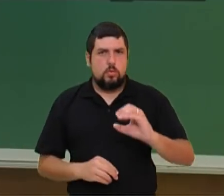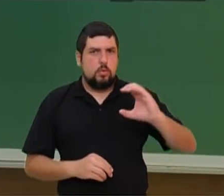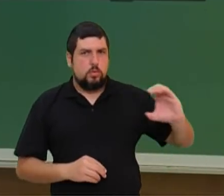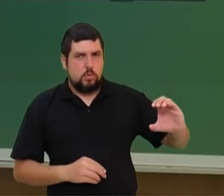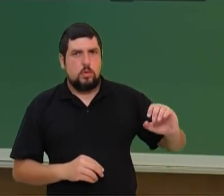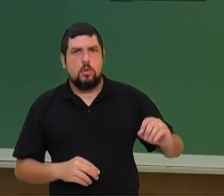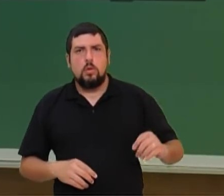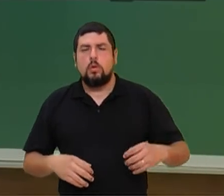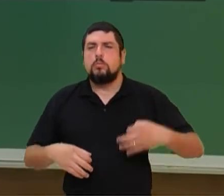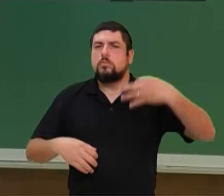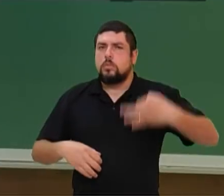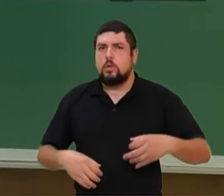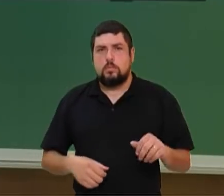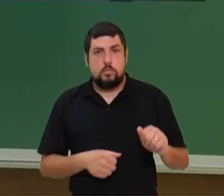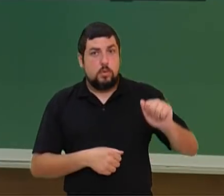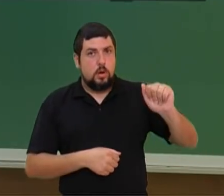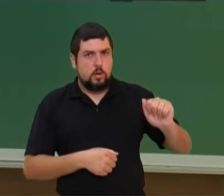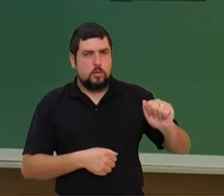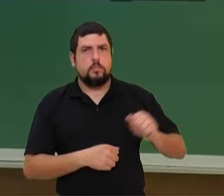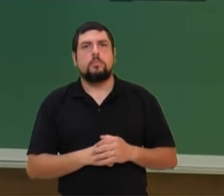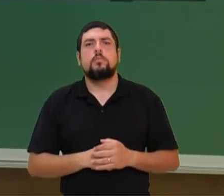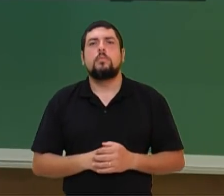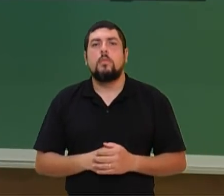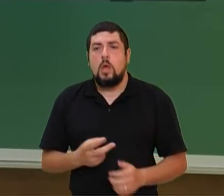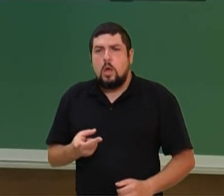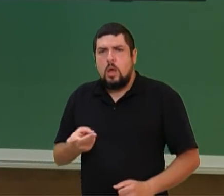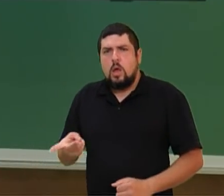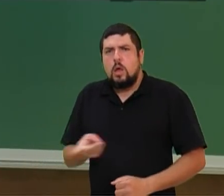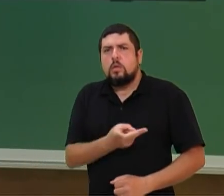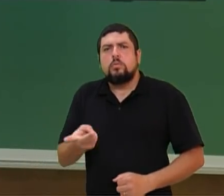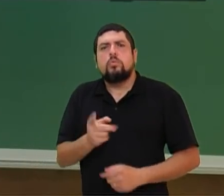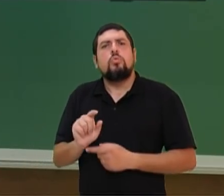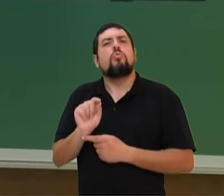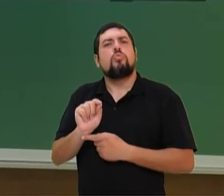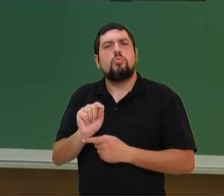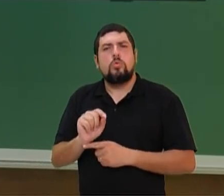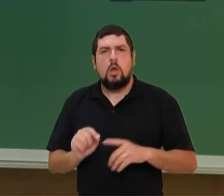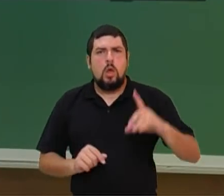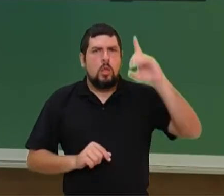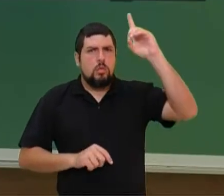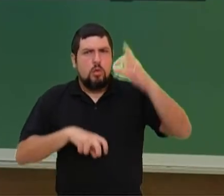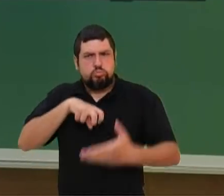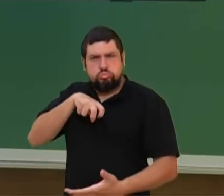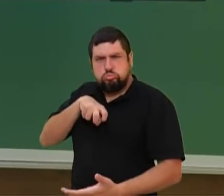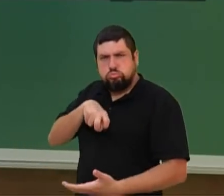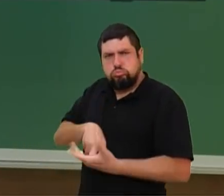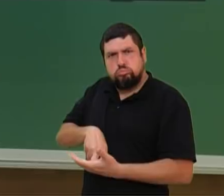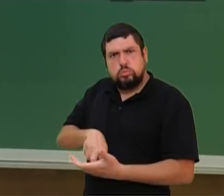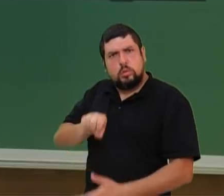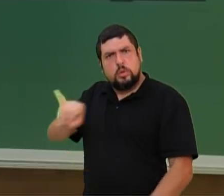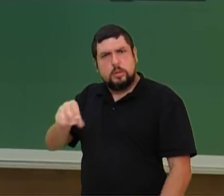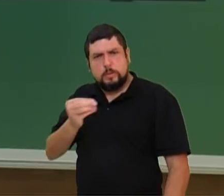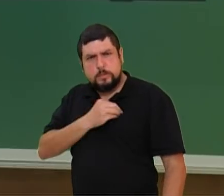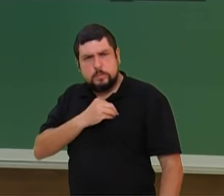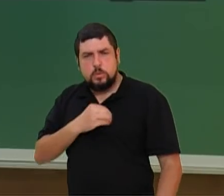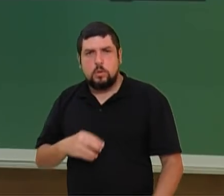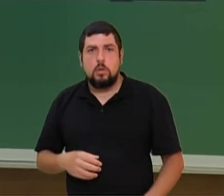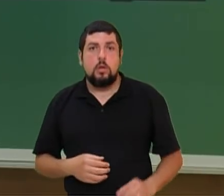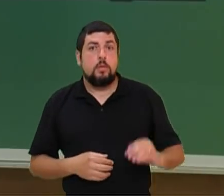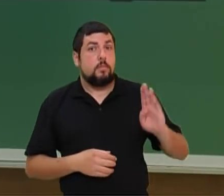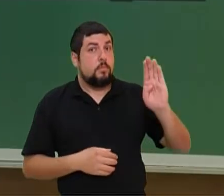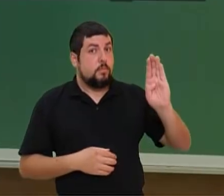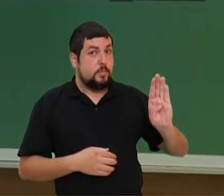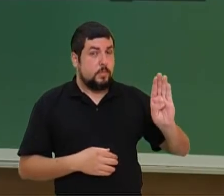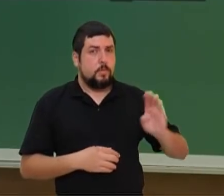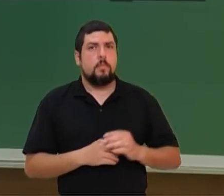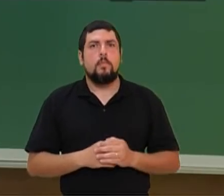é correto afirmar, letra A, as duas têm a noção de que Deus punirá o homem diante do pecado cometido? Letra B,